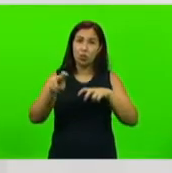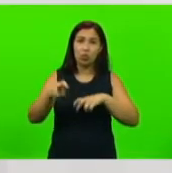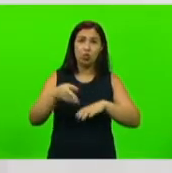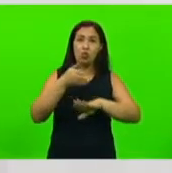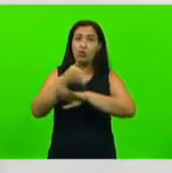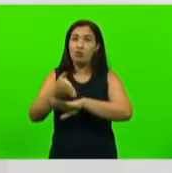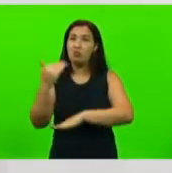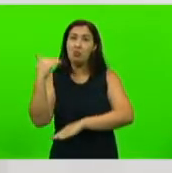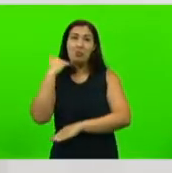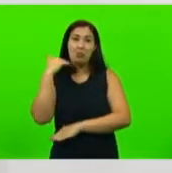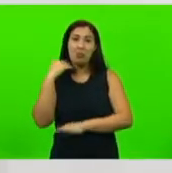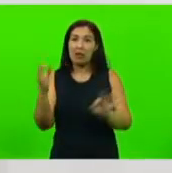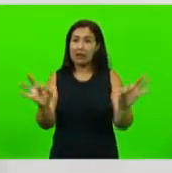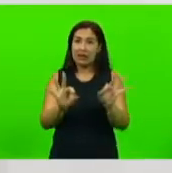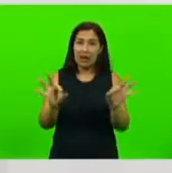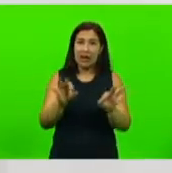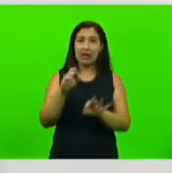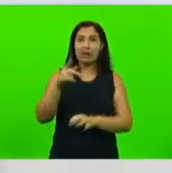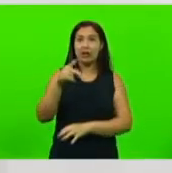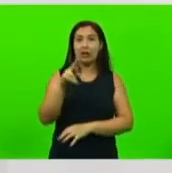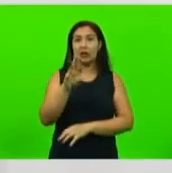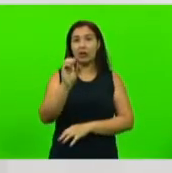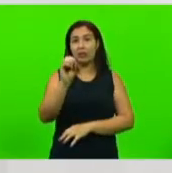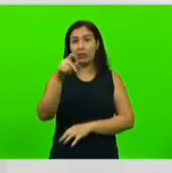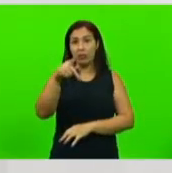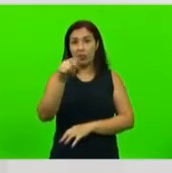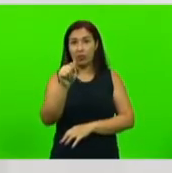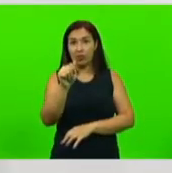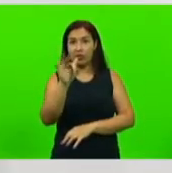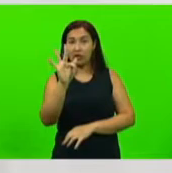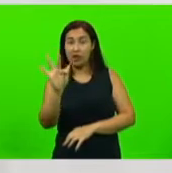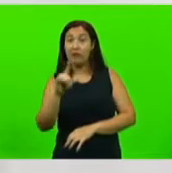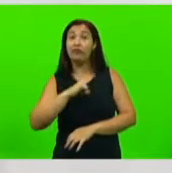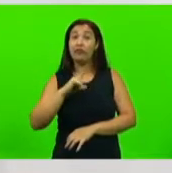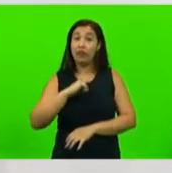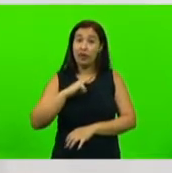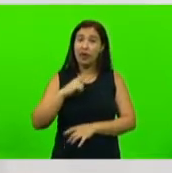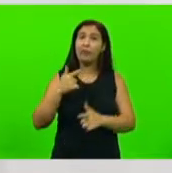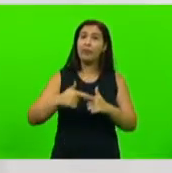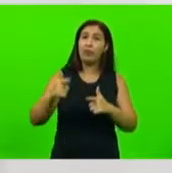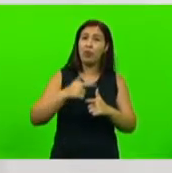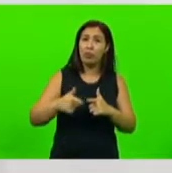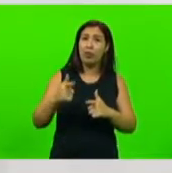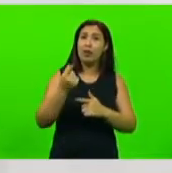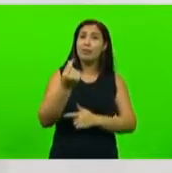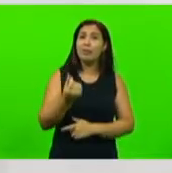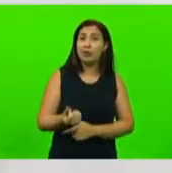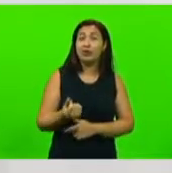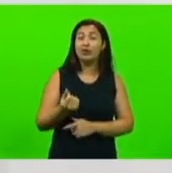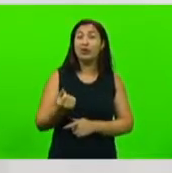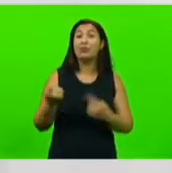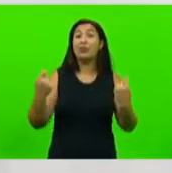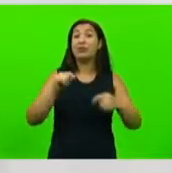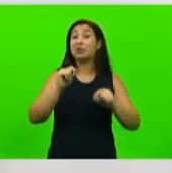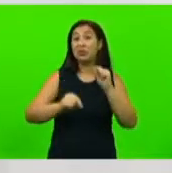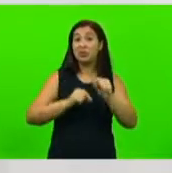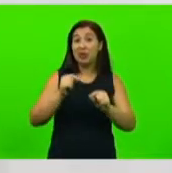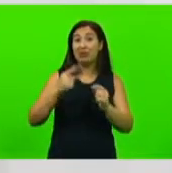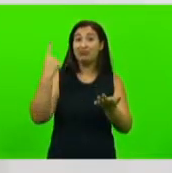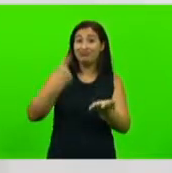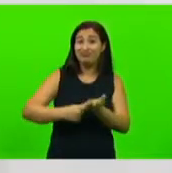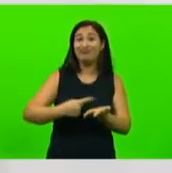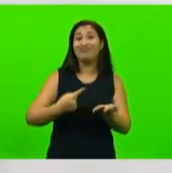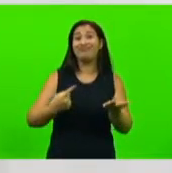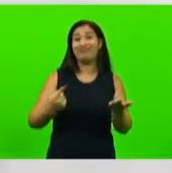banco, mas que também teve prejuízo com a sua safra, a dificuldade agora é comprovar. Aquele agricultor